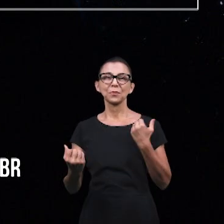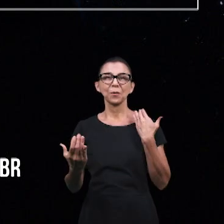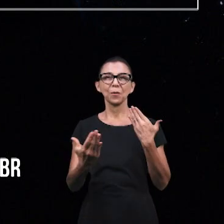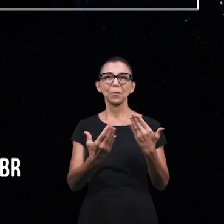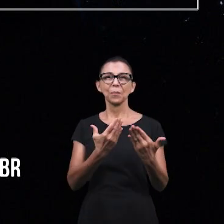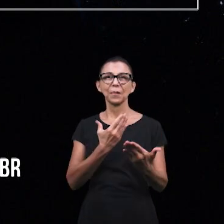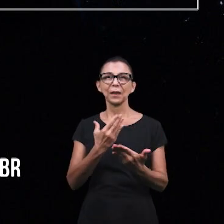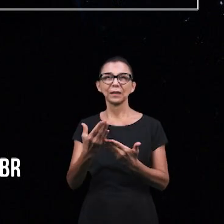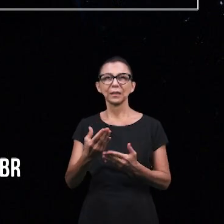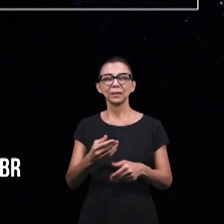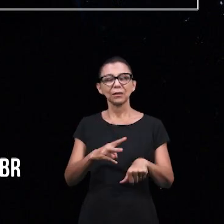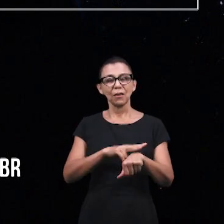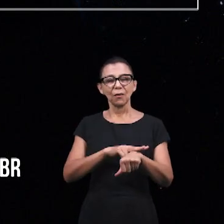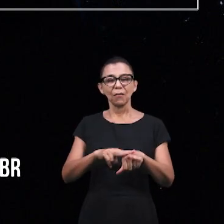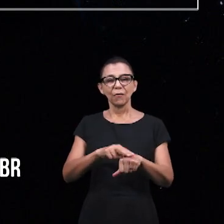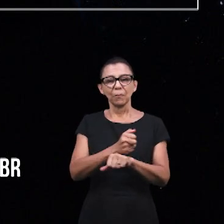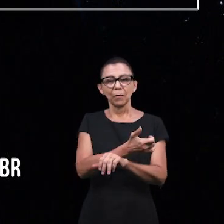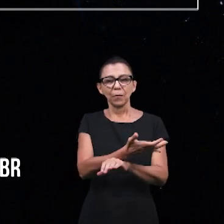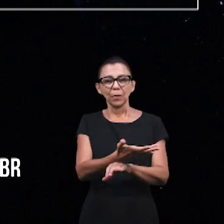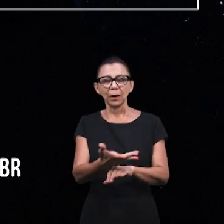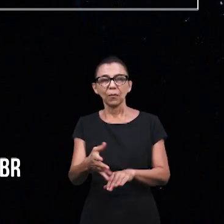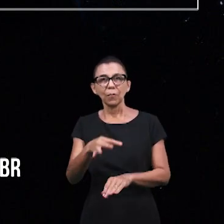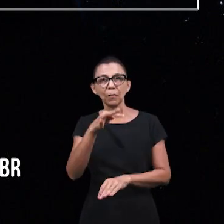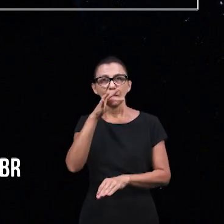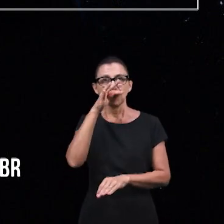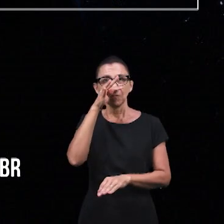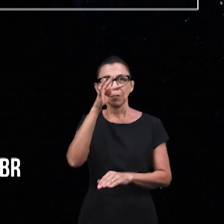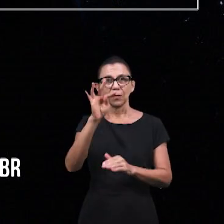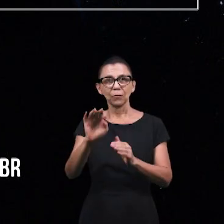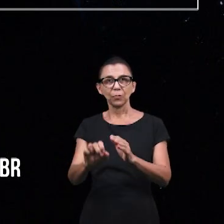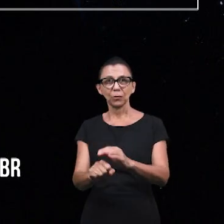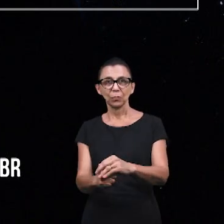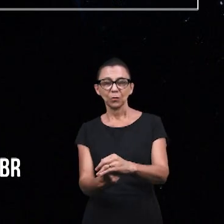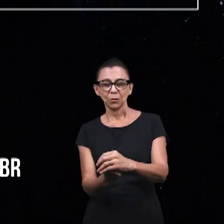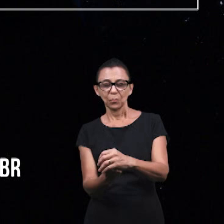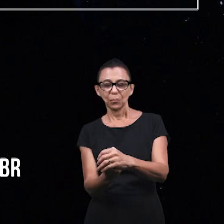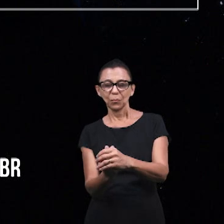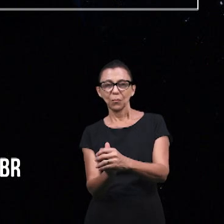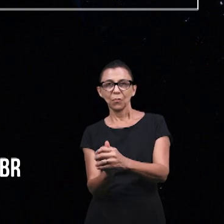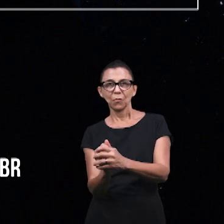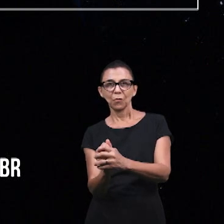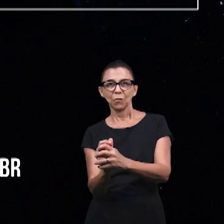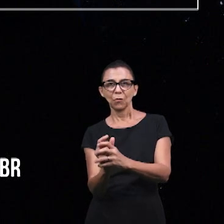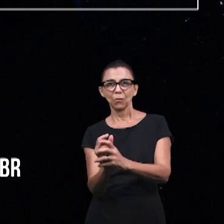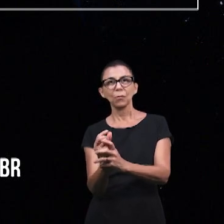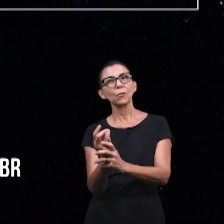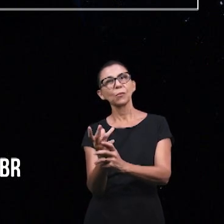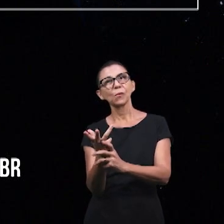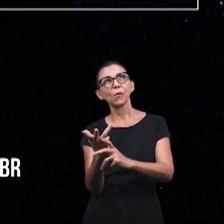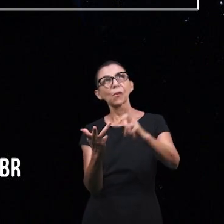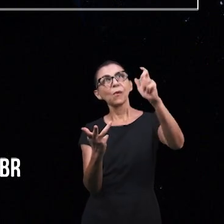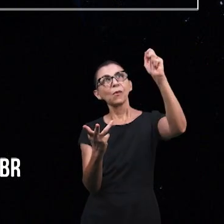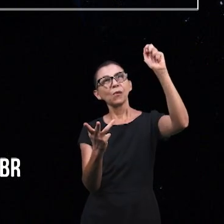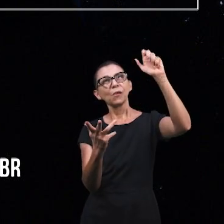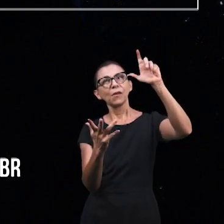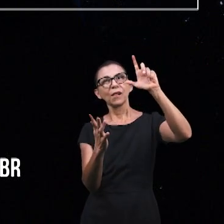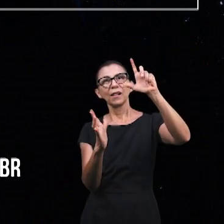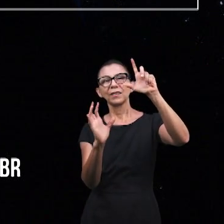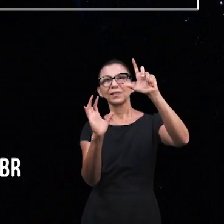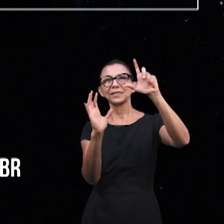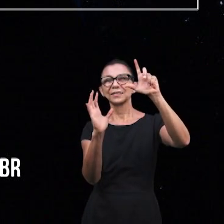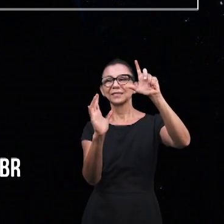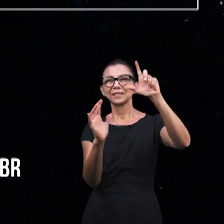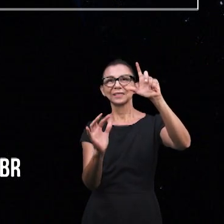desponta para a luz do sol, assim brilhou um dia